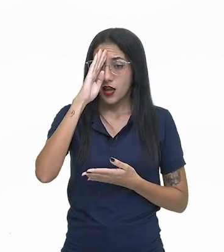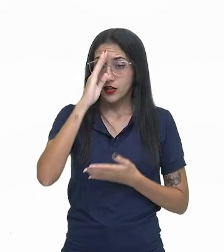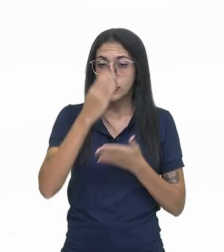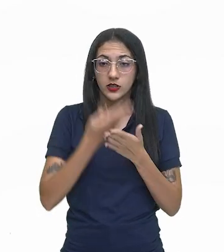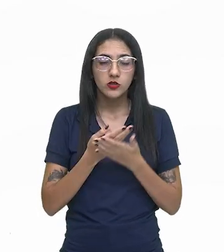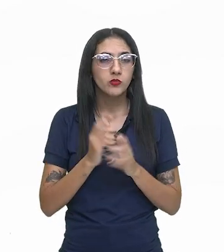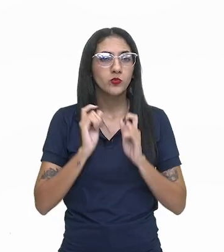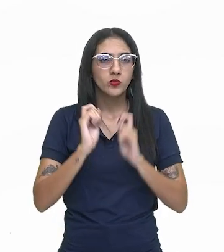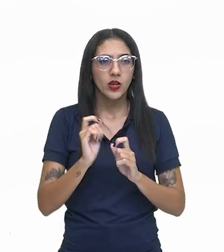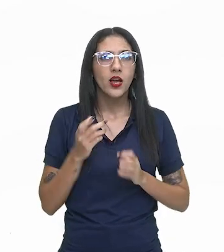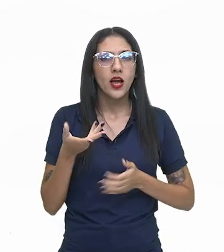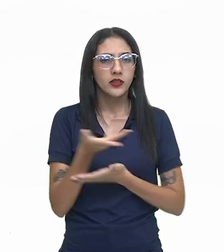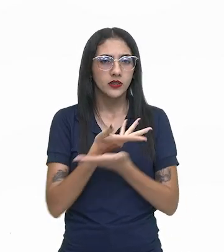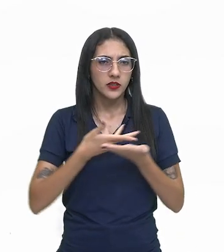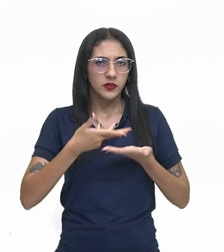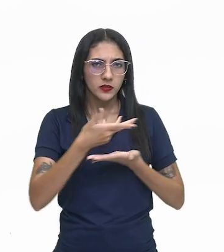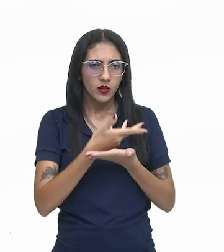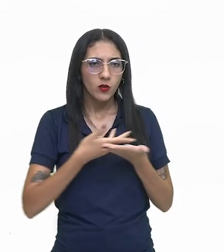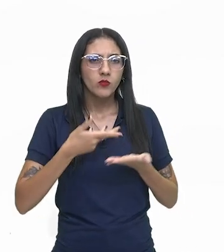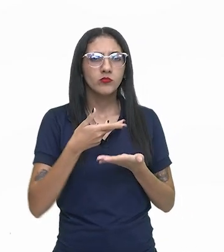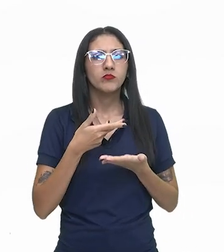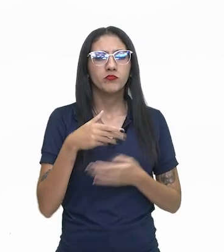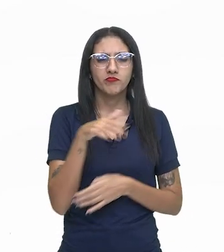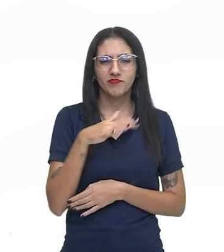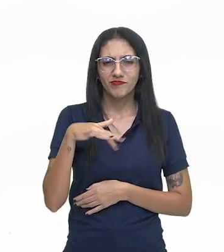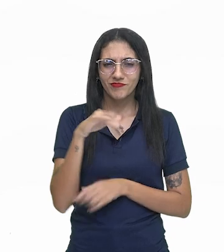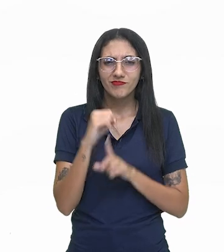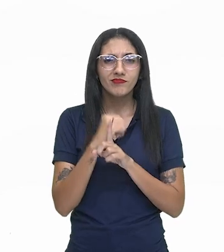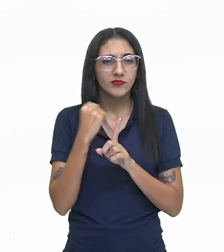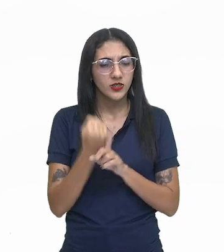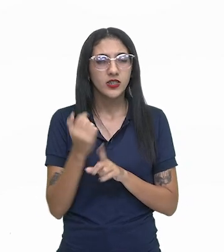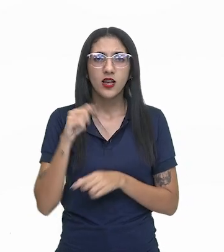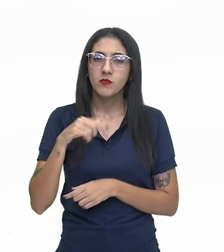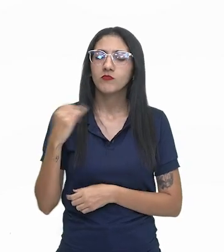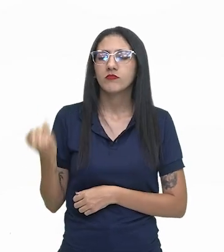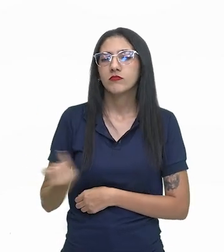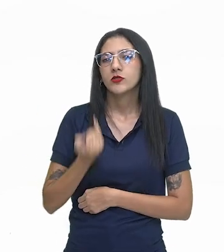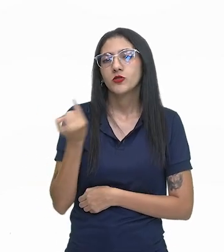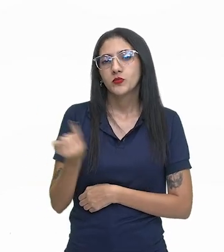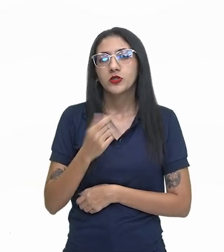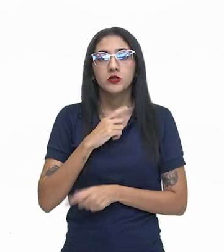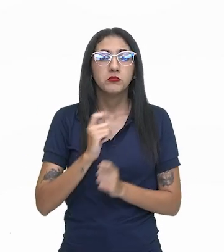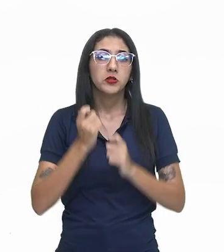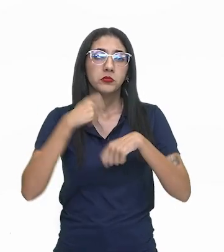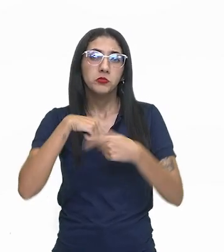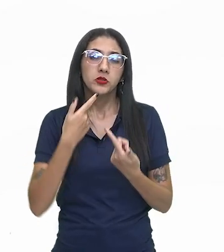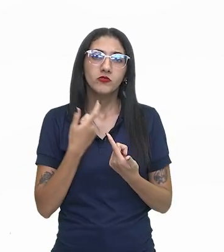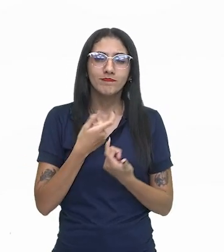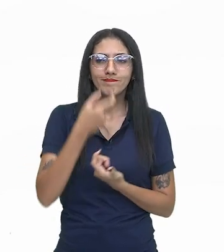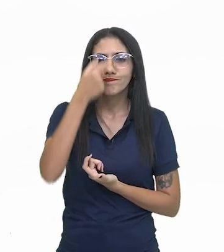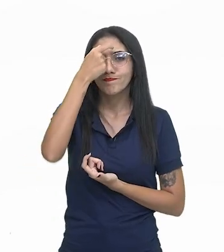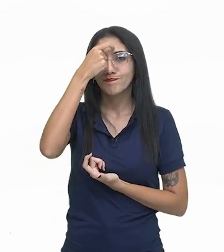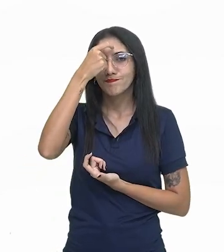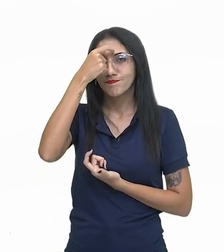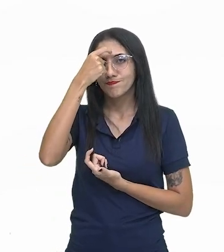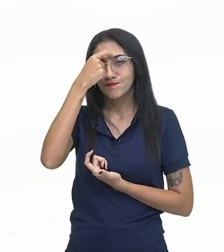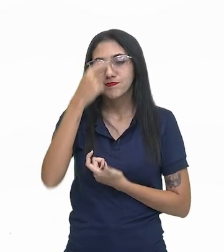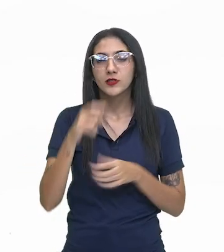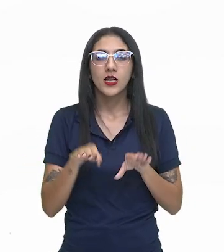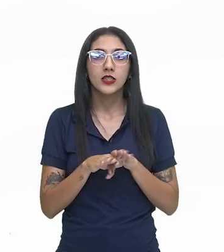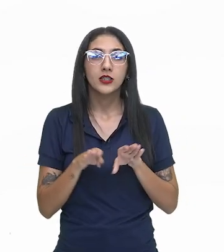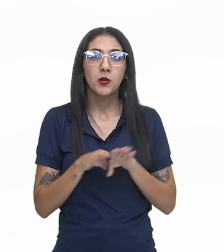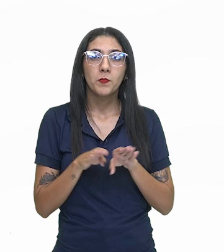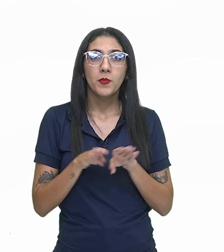a interação entre os sujeitos é fundamental para a formação da identidade e da justiça